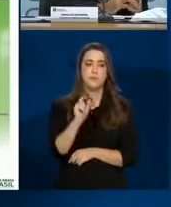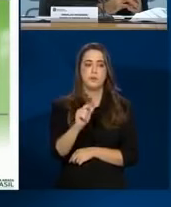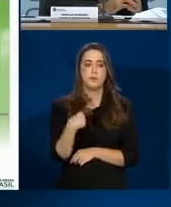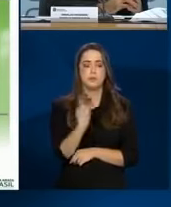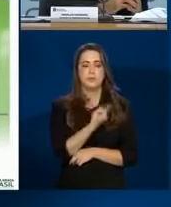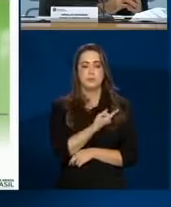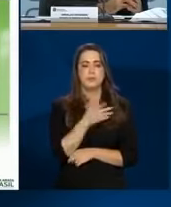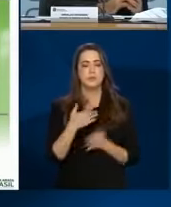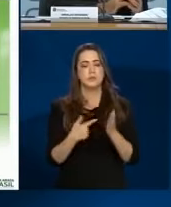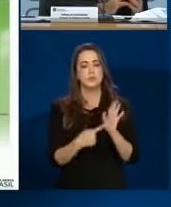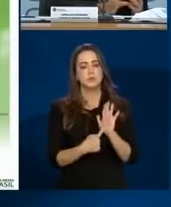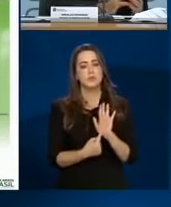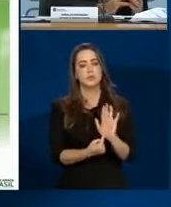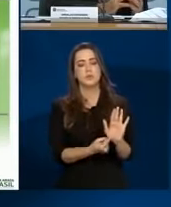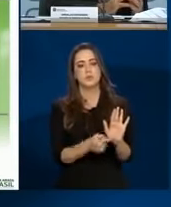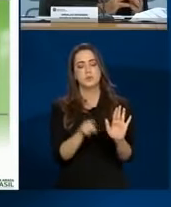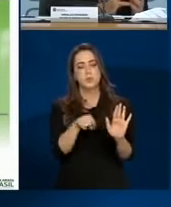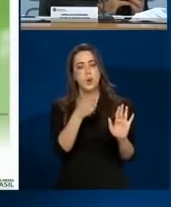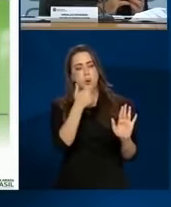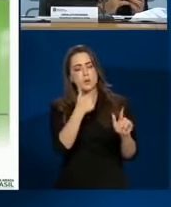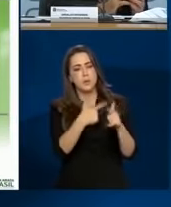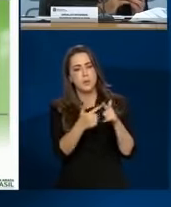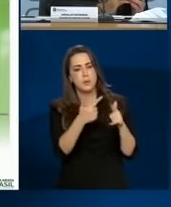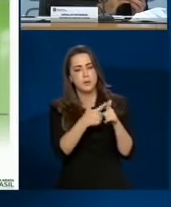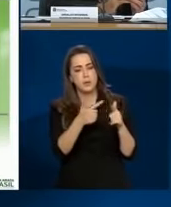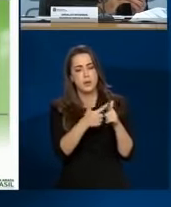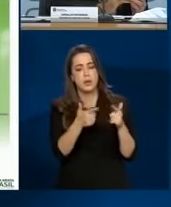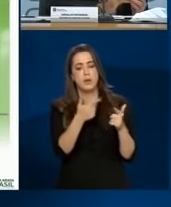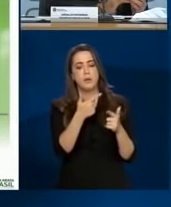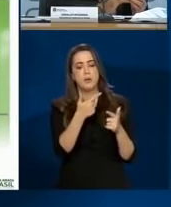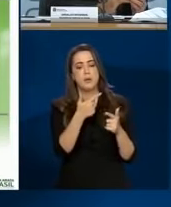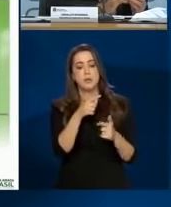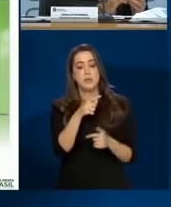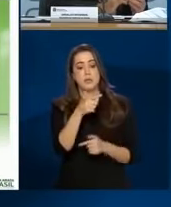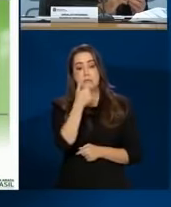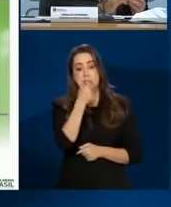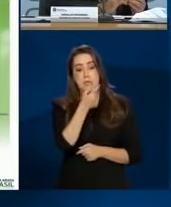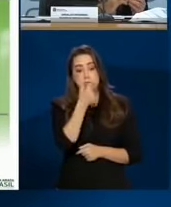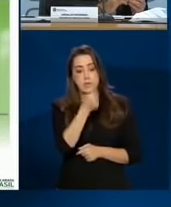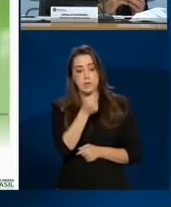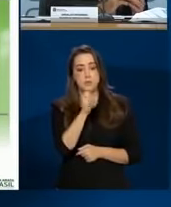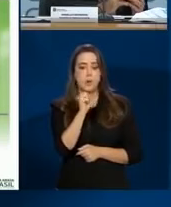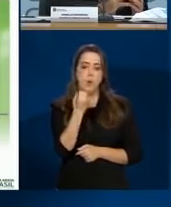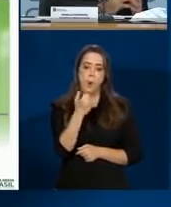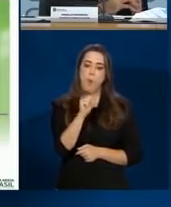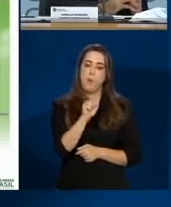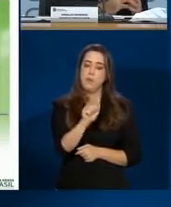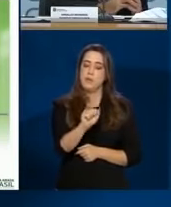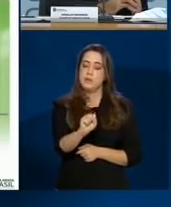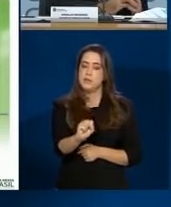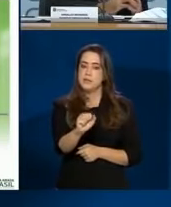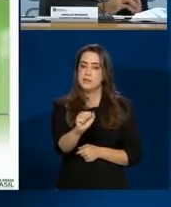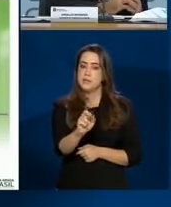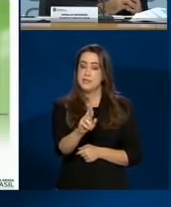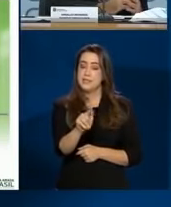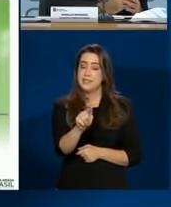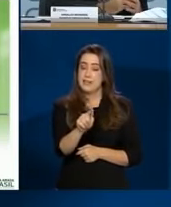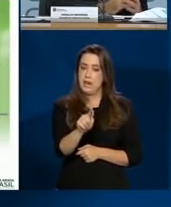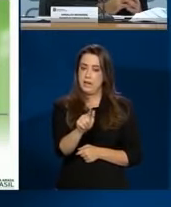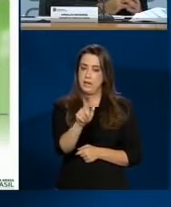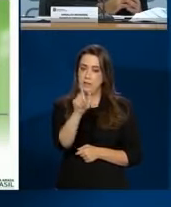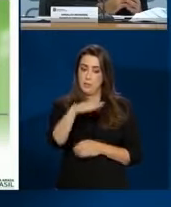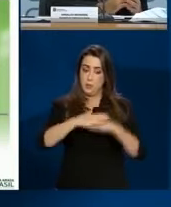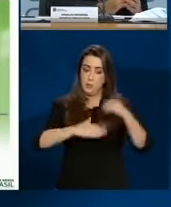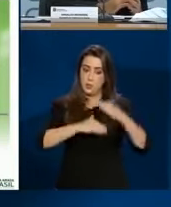está trazendo os dados de síndrome gripal e de síndrome respiratória aguda grave em profissionais de saúde